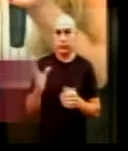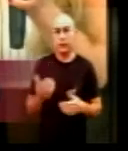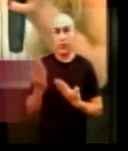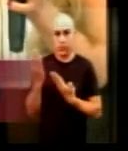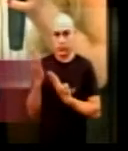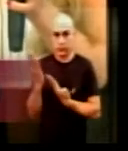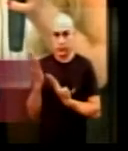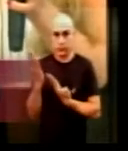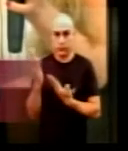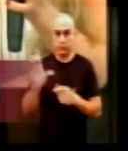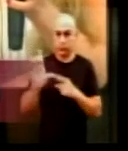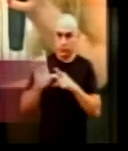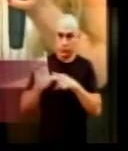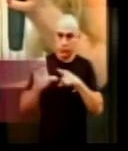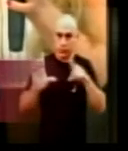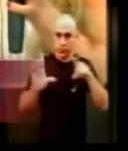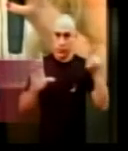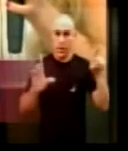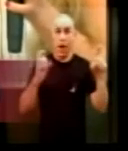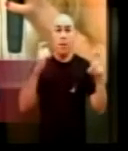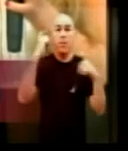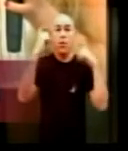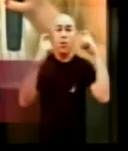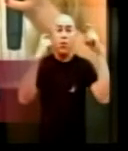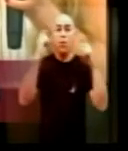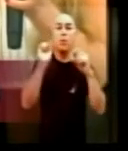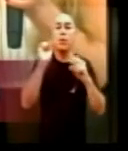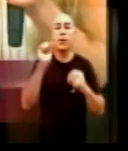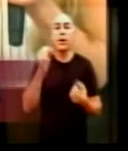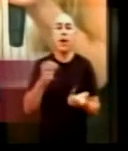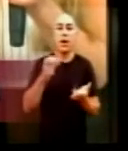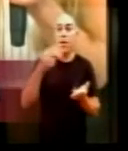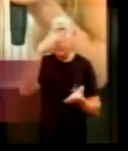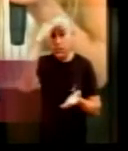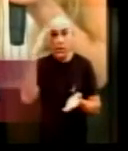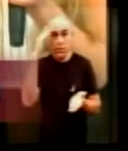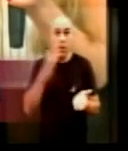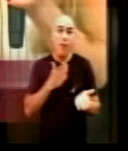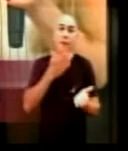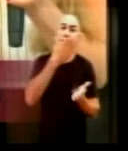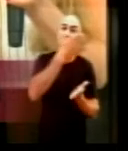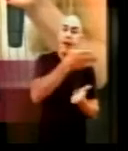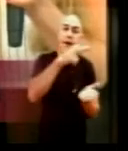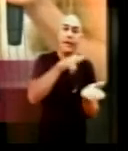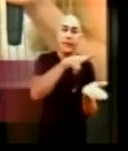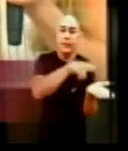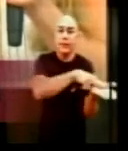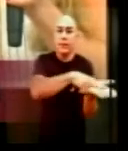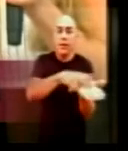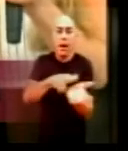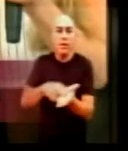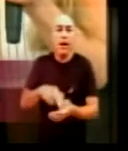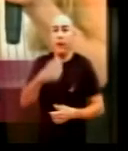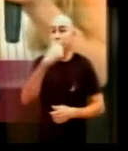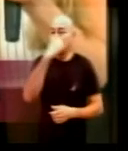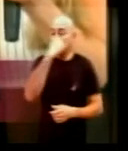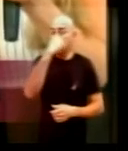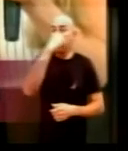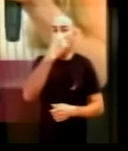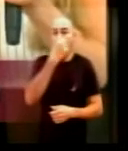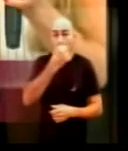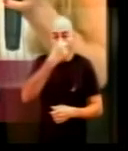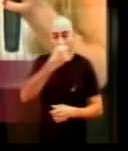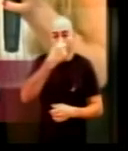que preocupa muito ainda são os internados no momento, ou seja, aquelas pessoas de síndrome respiratória aguda grave, que tiveram